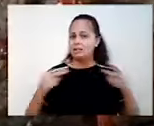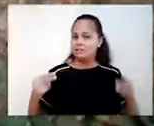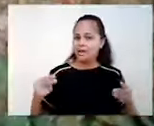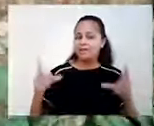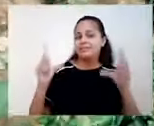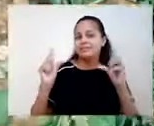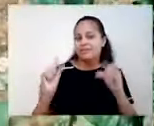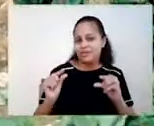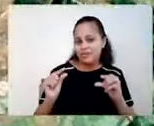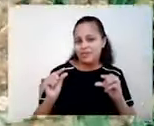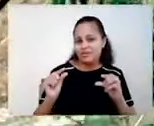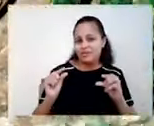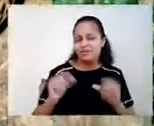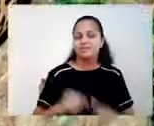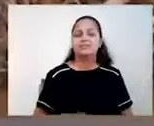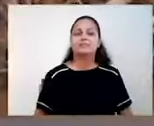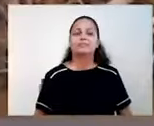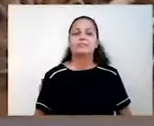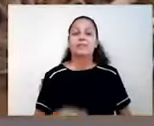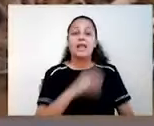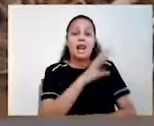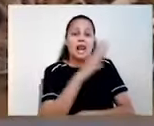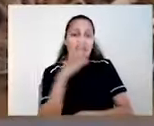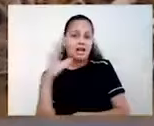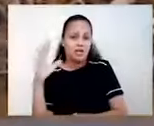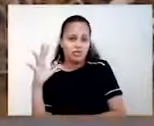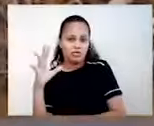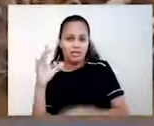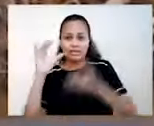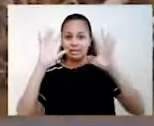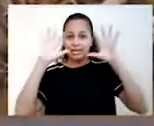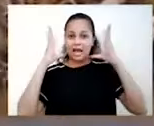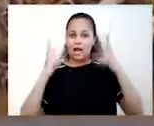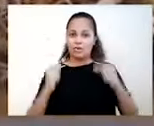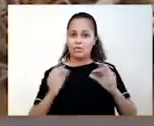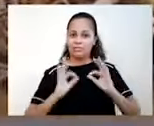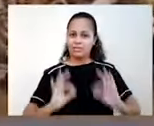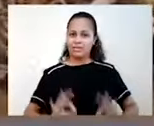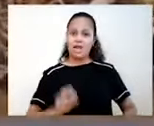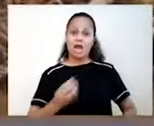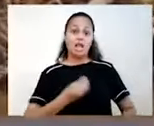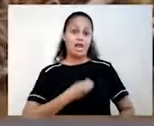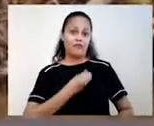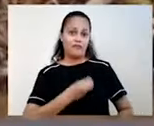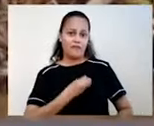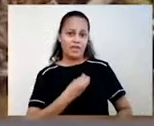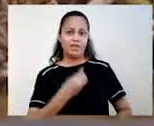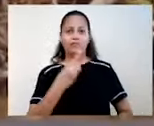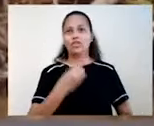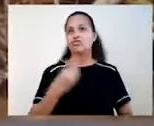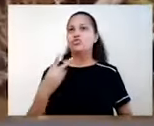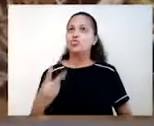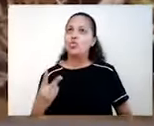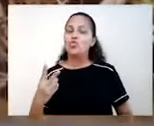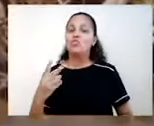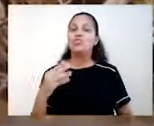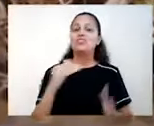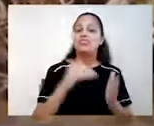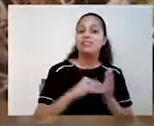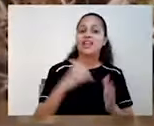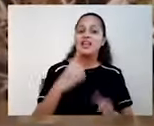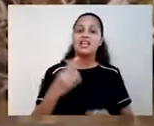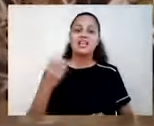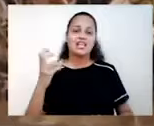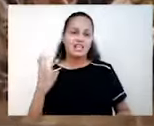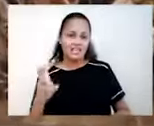caçados pelas suçuaranas. Na natureza, a onça-pintada vive de 12 a 15 anos. Já em cativeiro, pode chegar